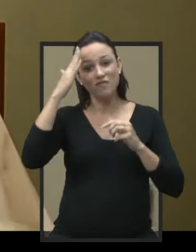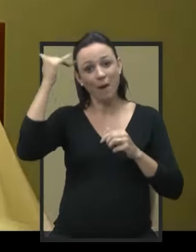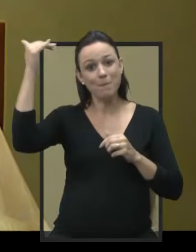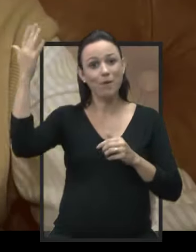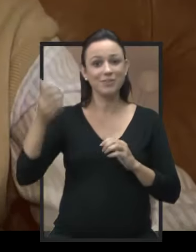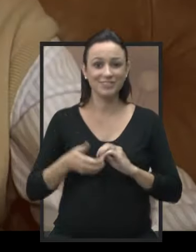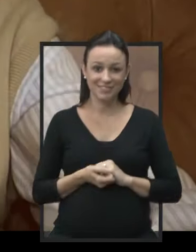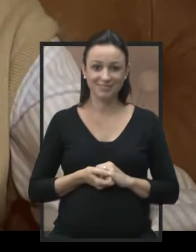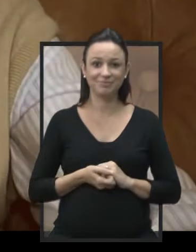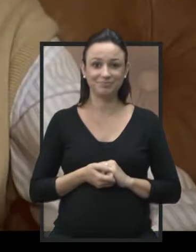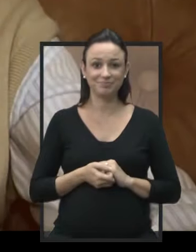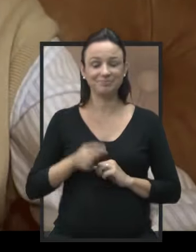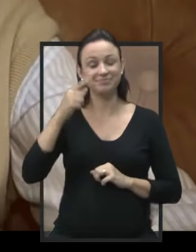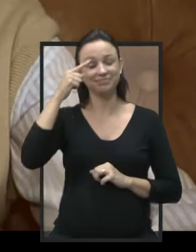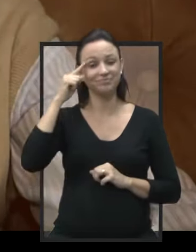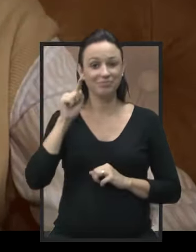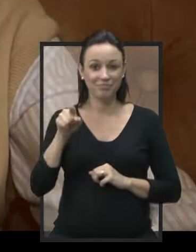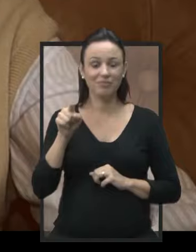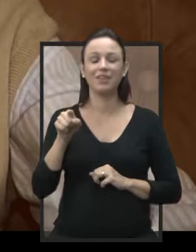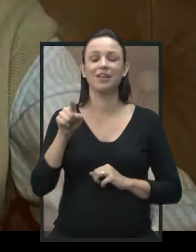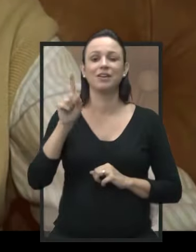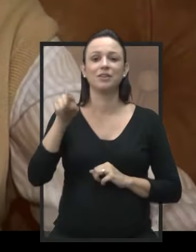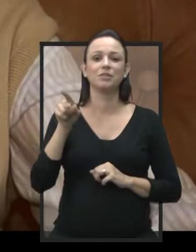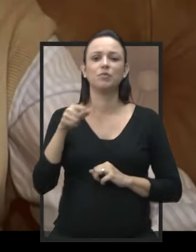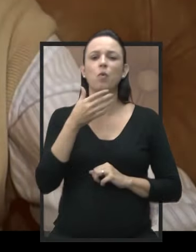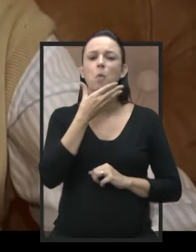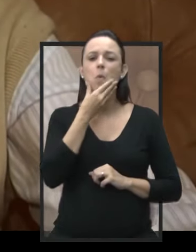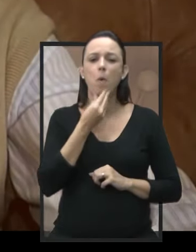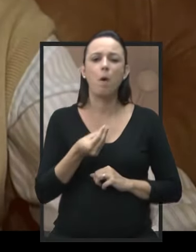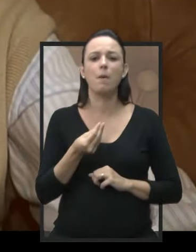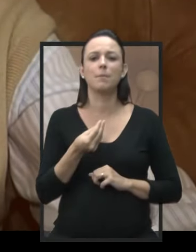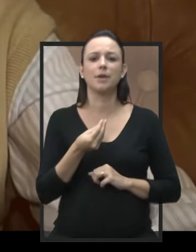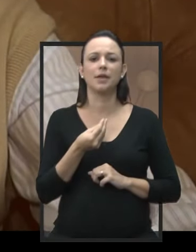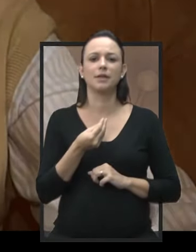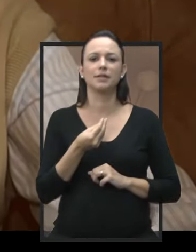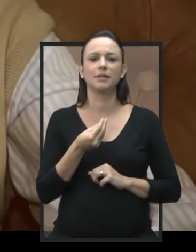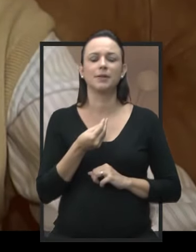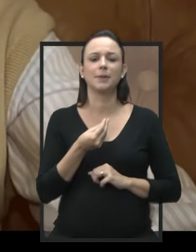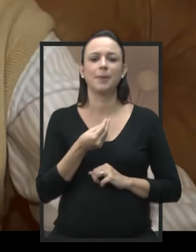fora. Zezinho Magalhães foi um homem